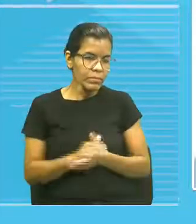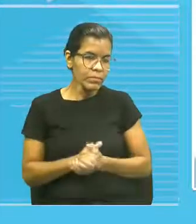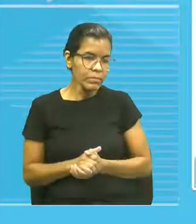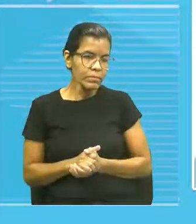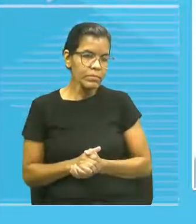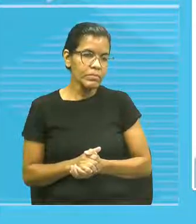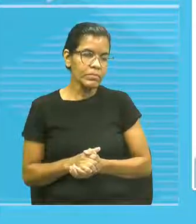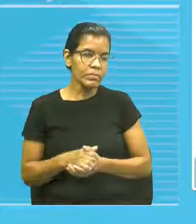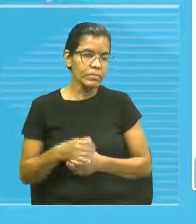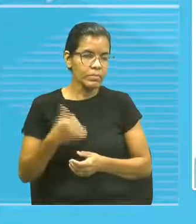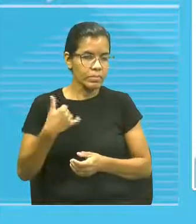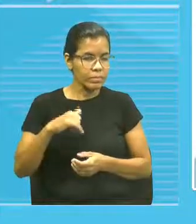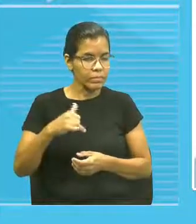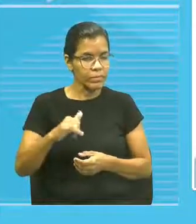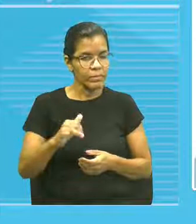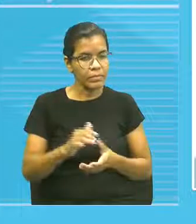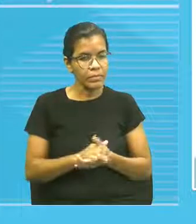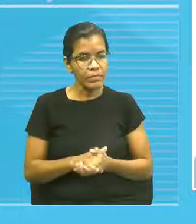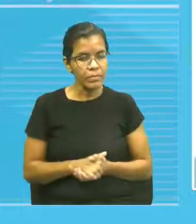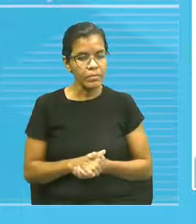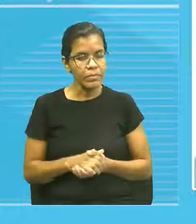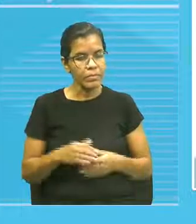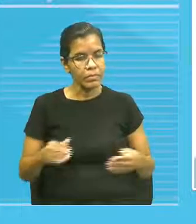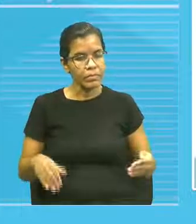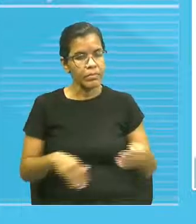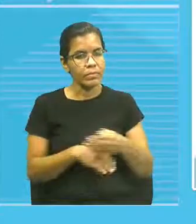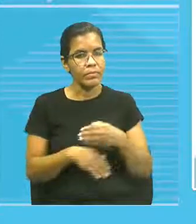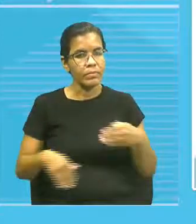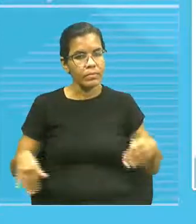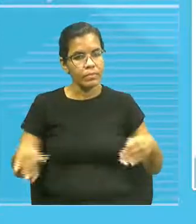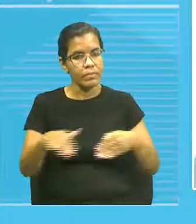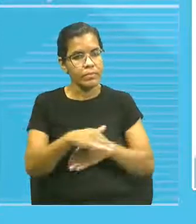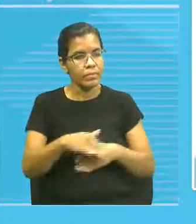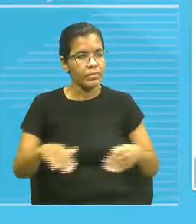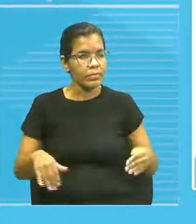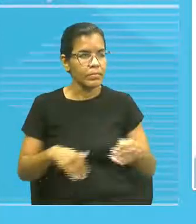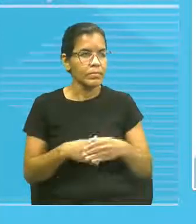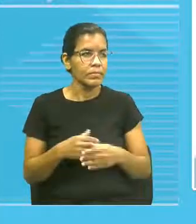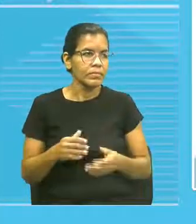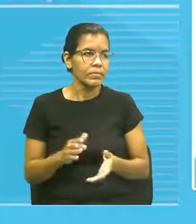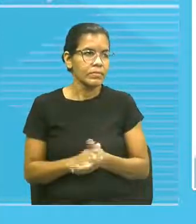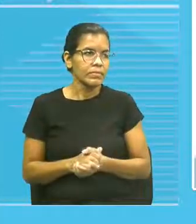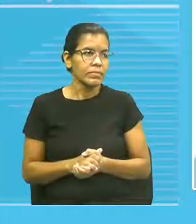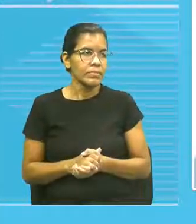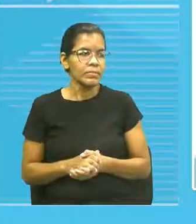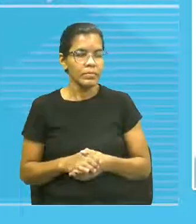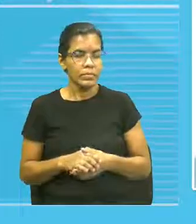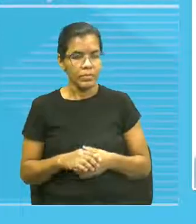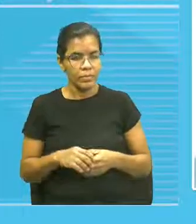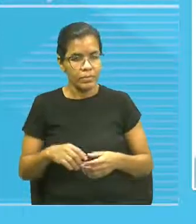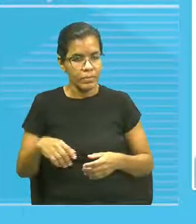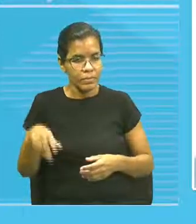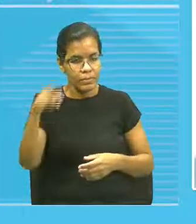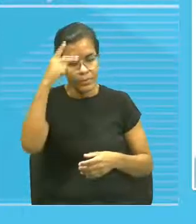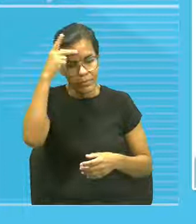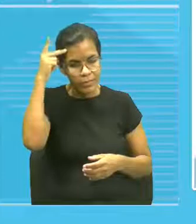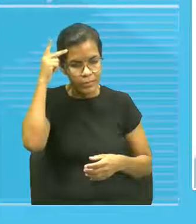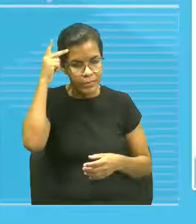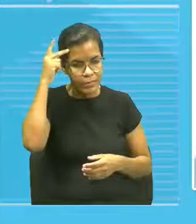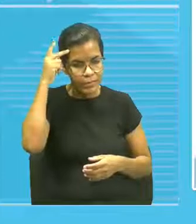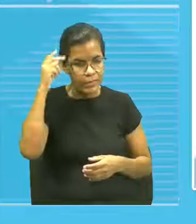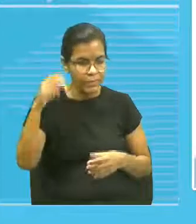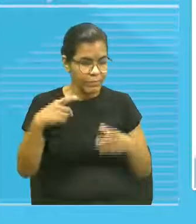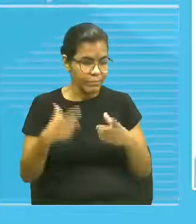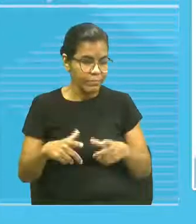está transitando. Lá no direito penal, a gente fala uma pessoa que é... que está no lugar errado, na hora errada, na hora de um